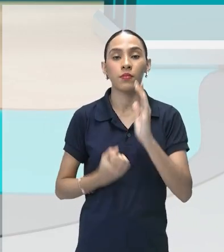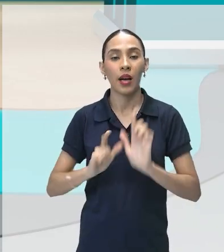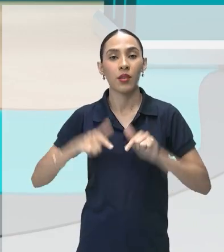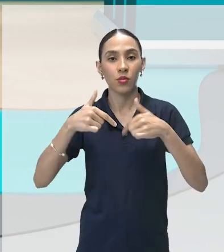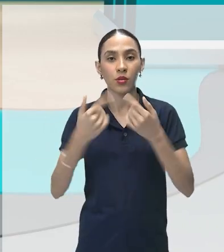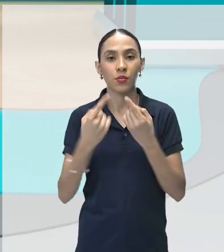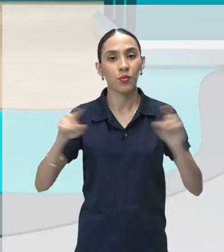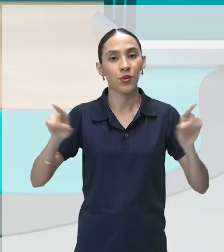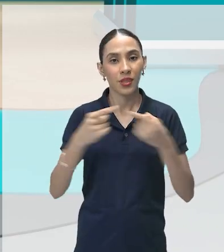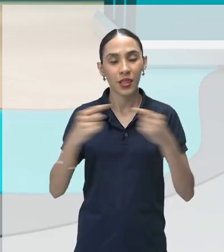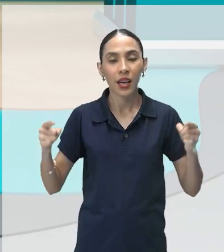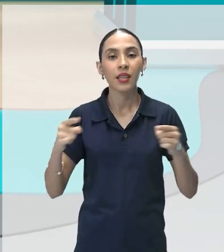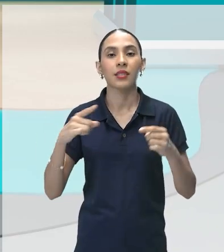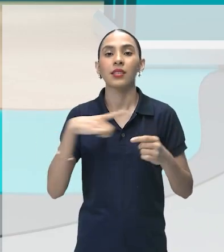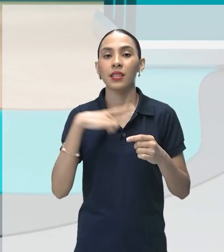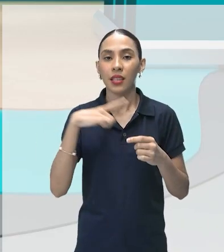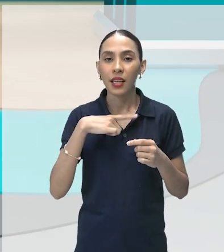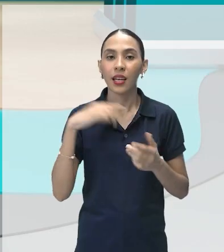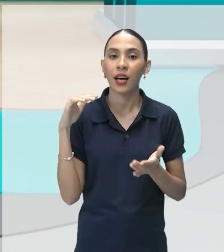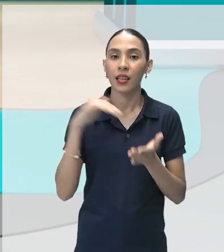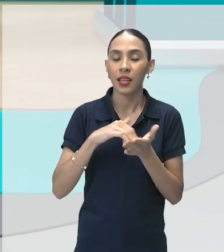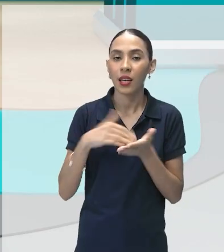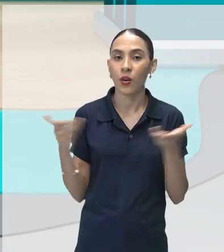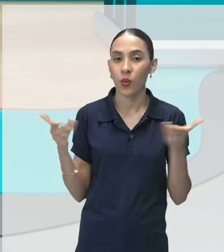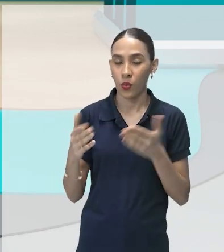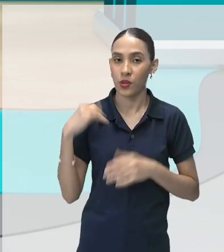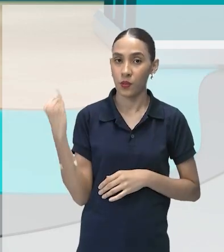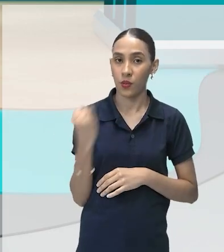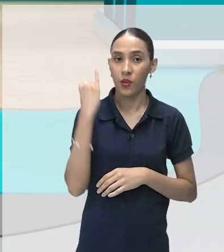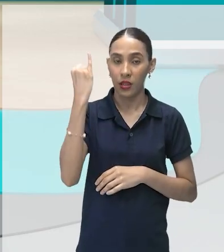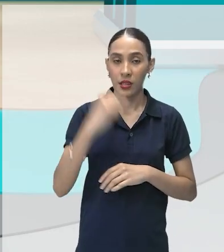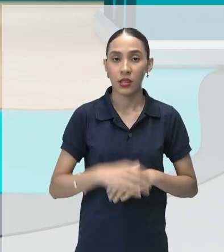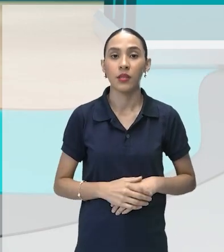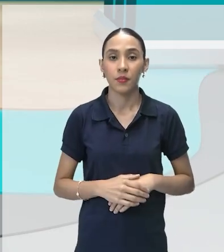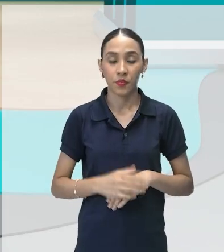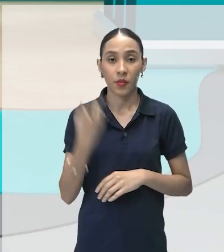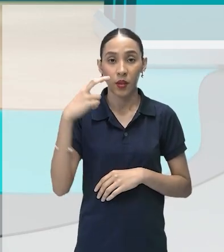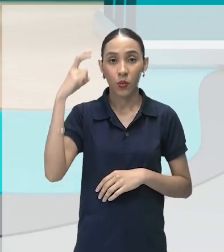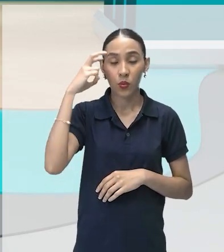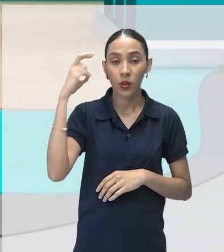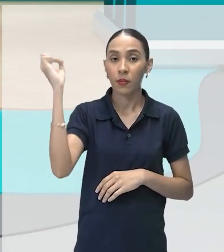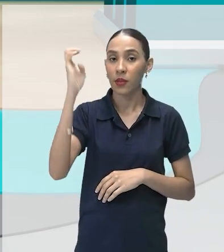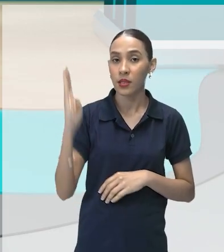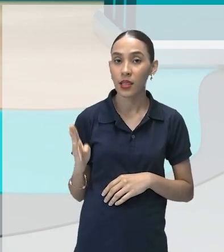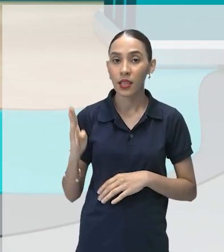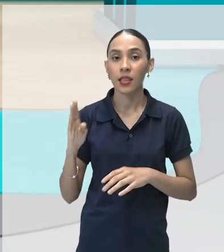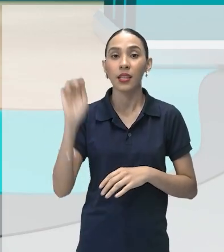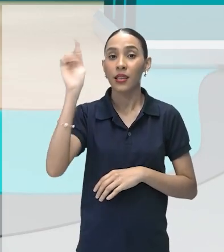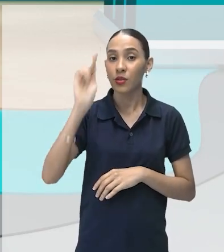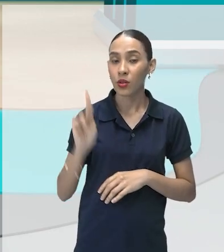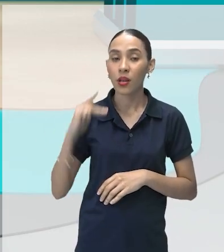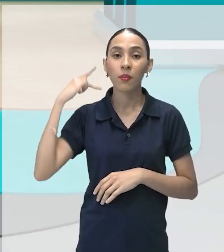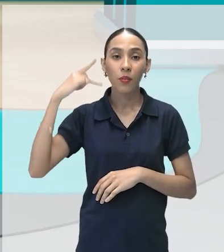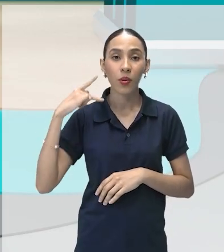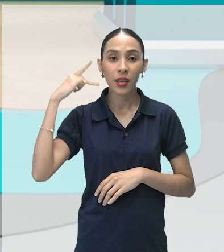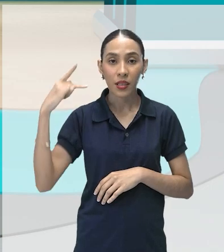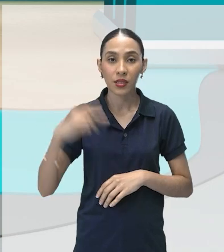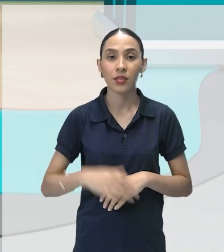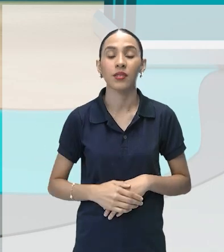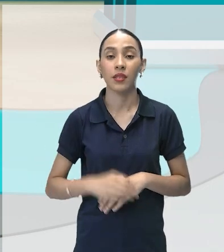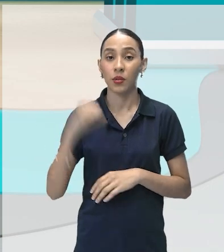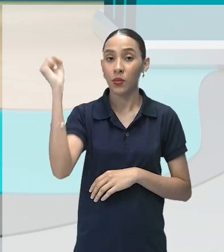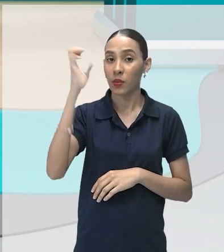que tiveram e têm ainda até hoje a sua importância na cultura brasileira, na história política